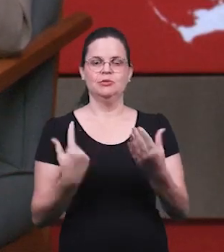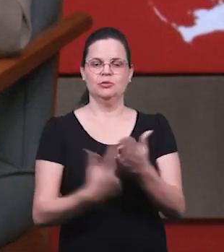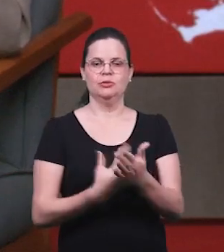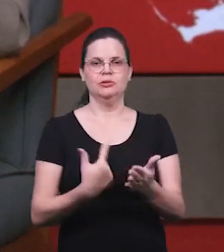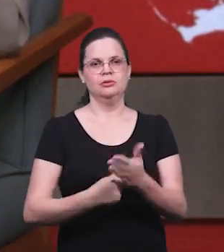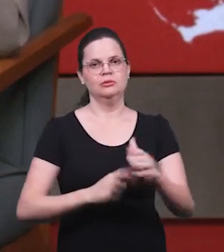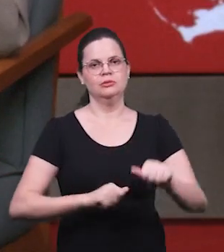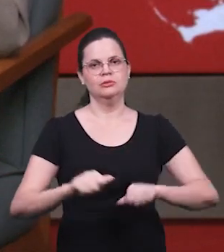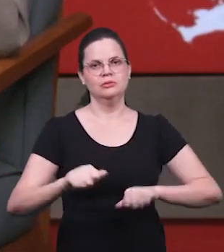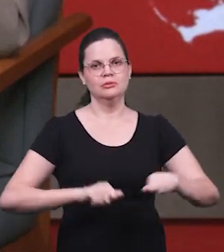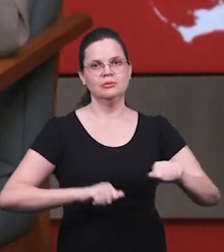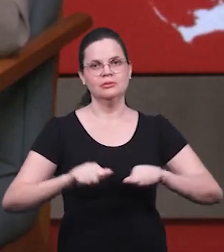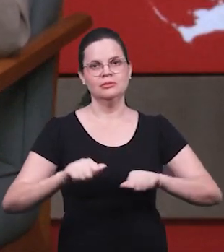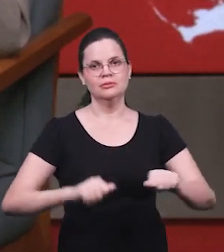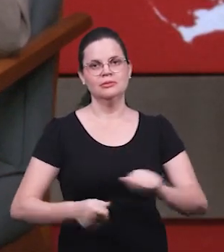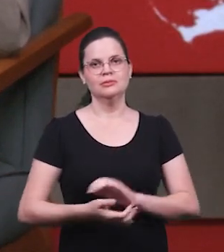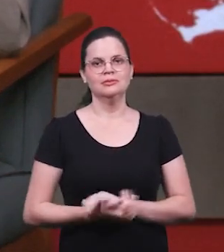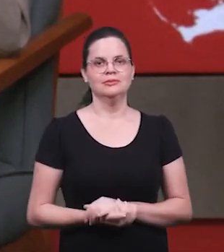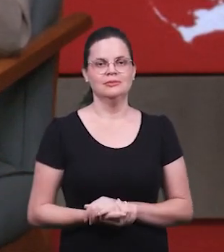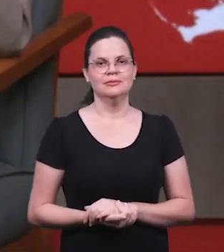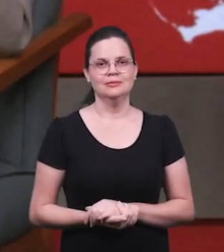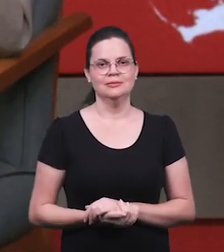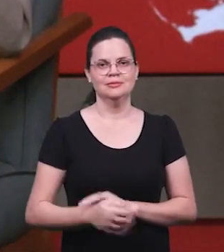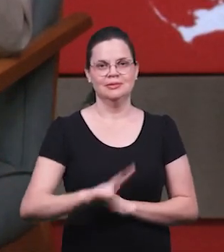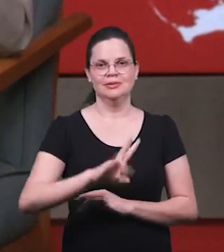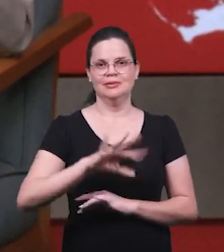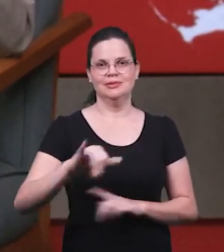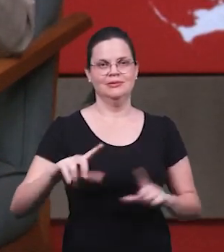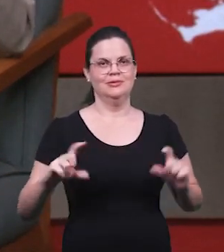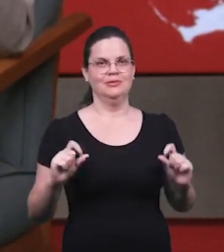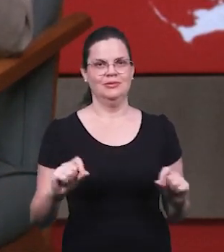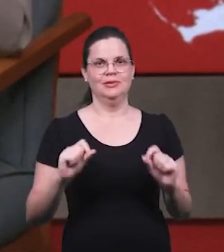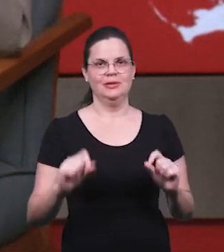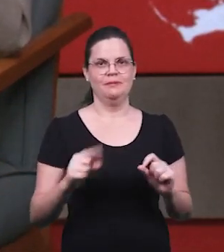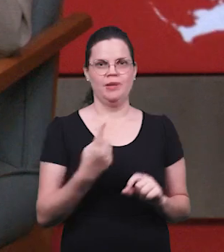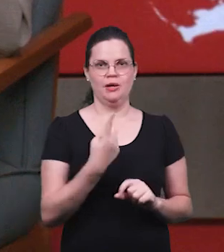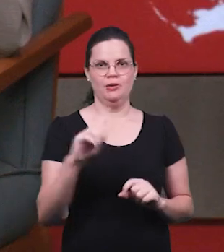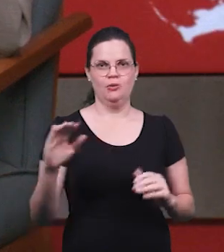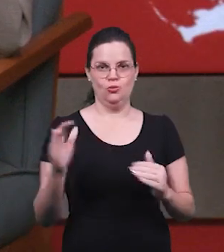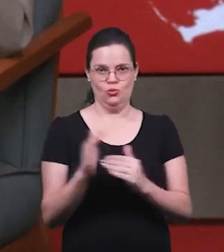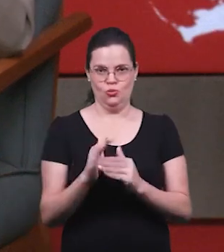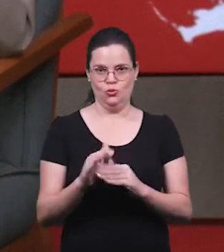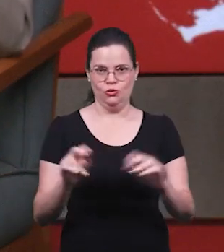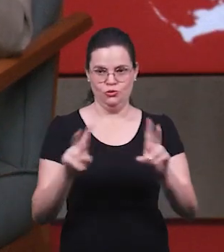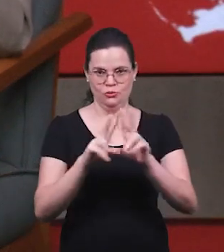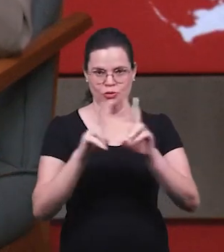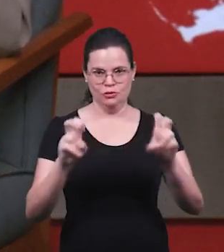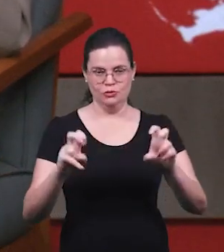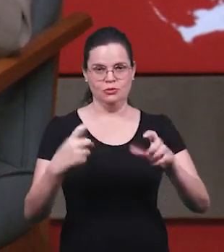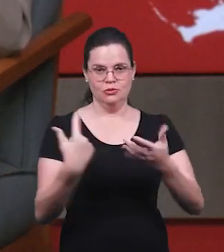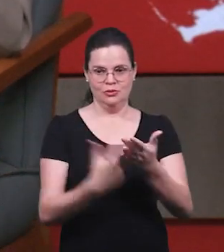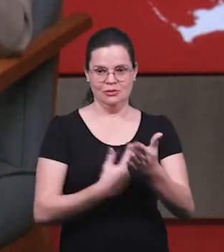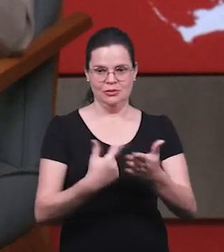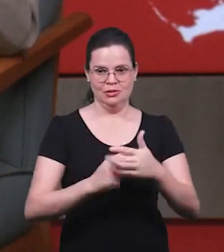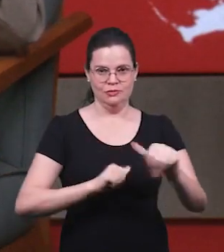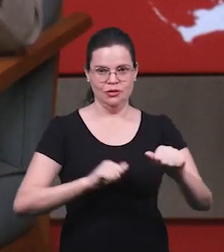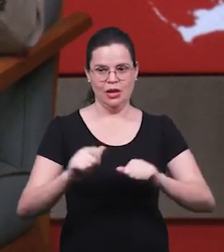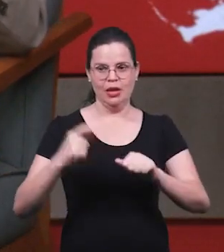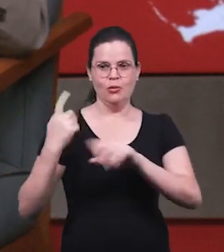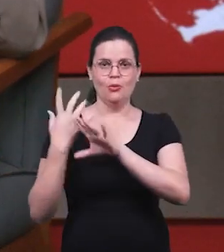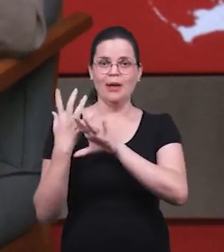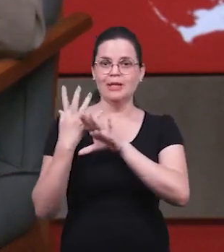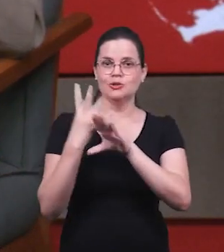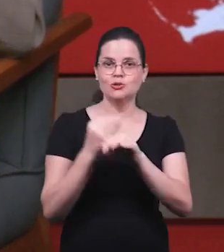do livro de Atos. Então nós vamos pegar o último programa sobre o livro de Atos, fazer